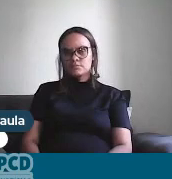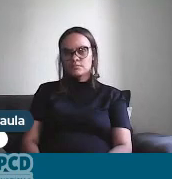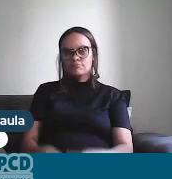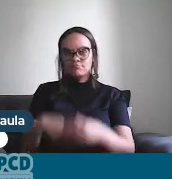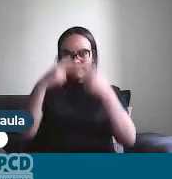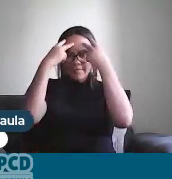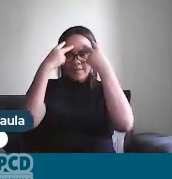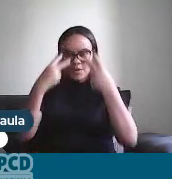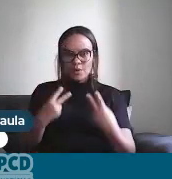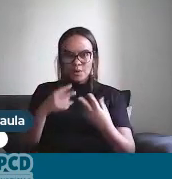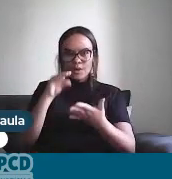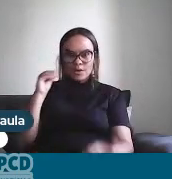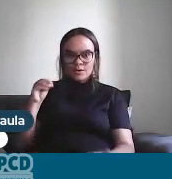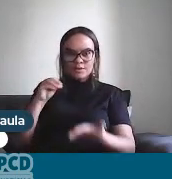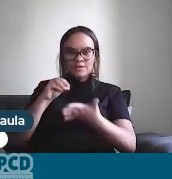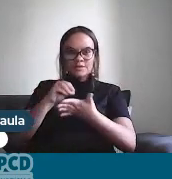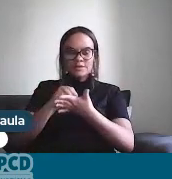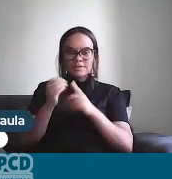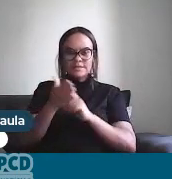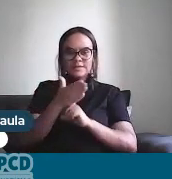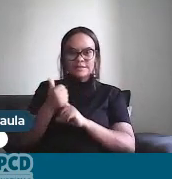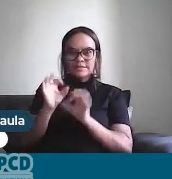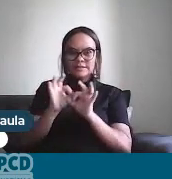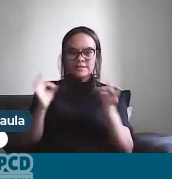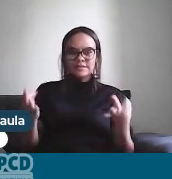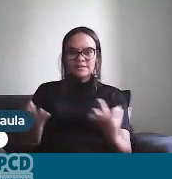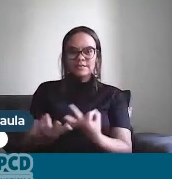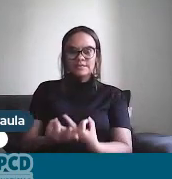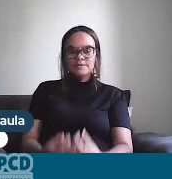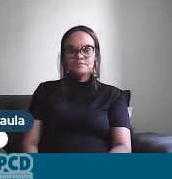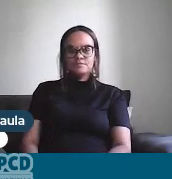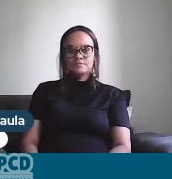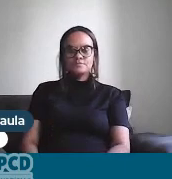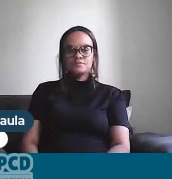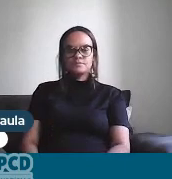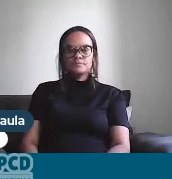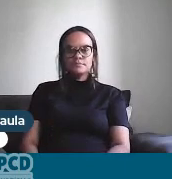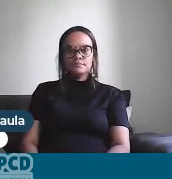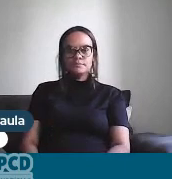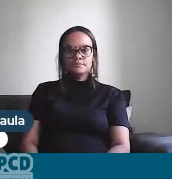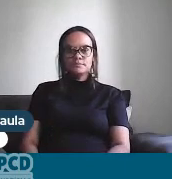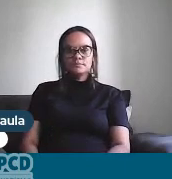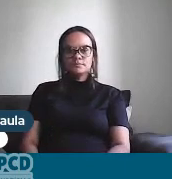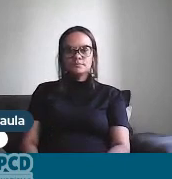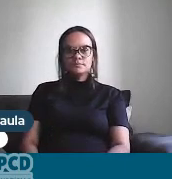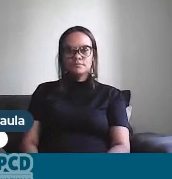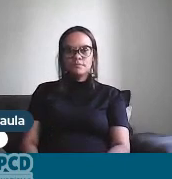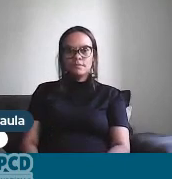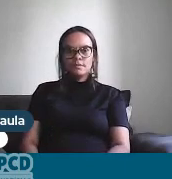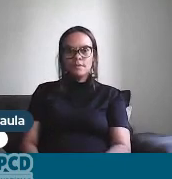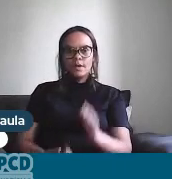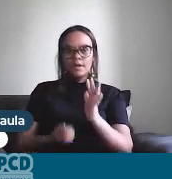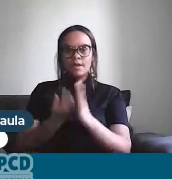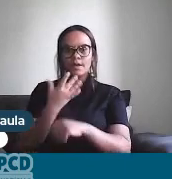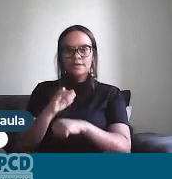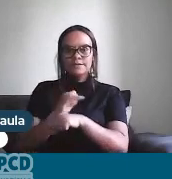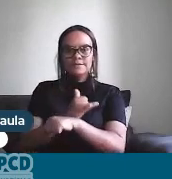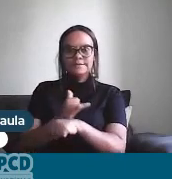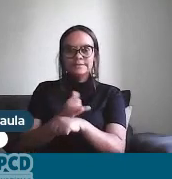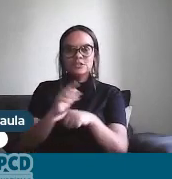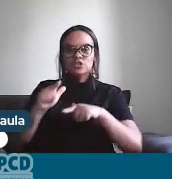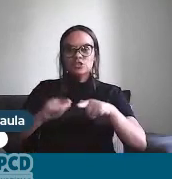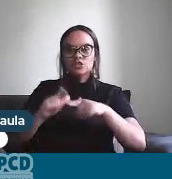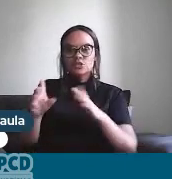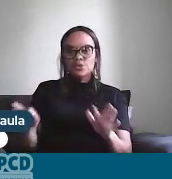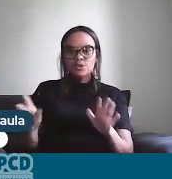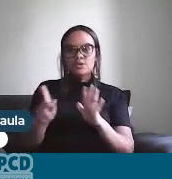olhar um pouco mais acolhedor para a família e que a gente possa, de alguma forma, criar estratégias de trabalho para que